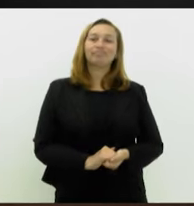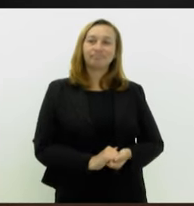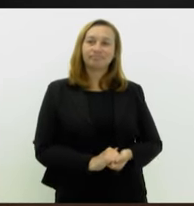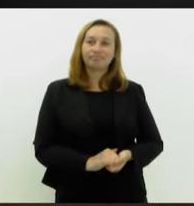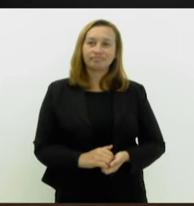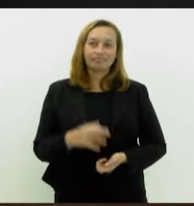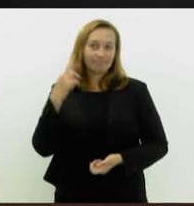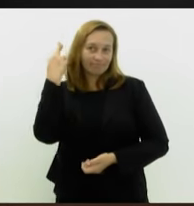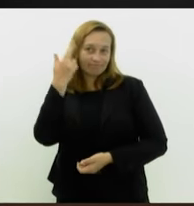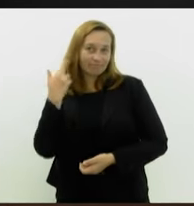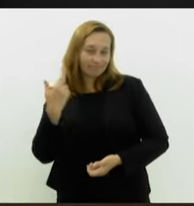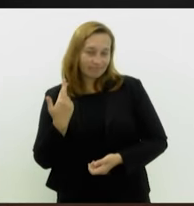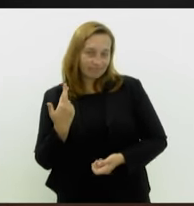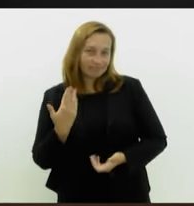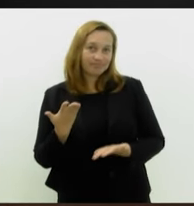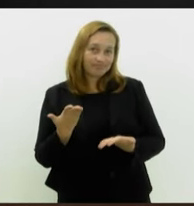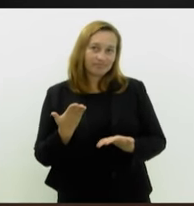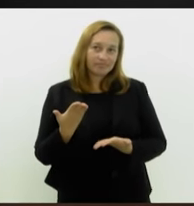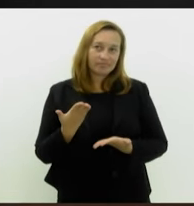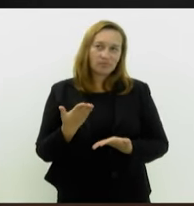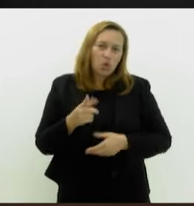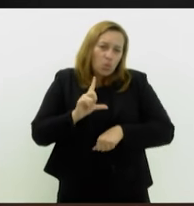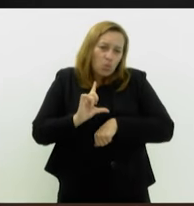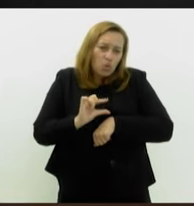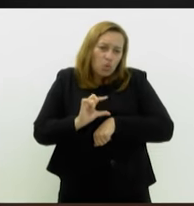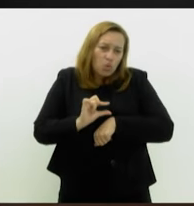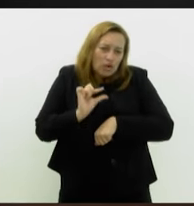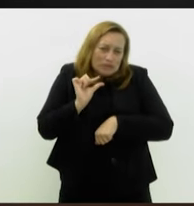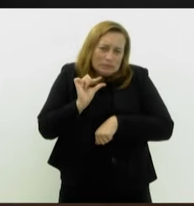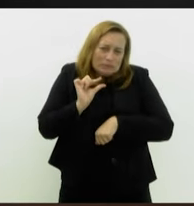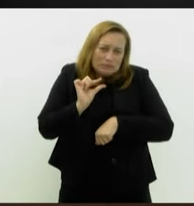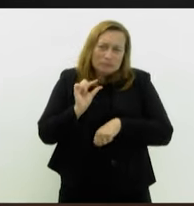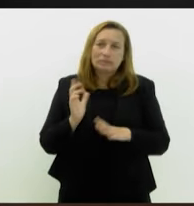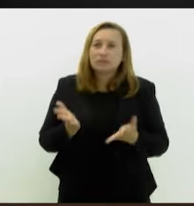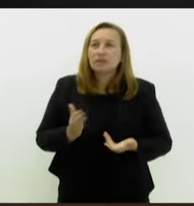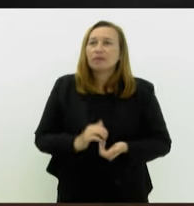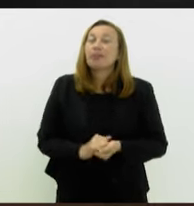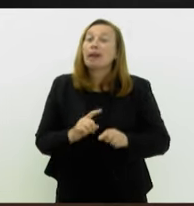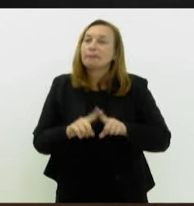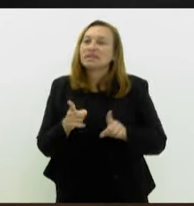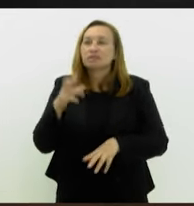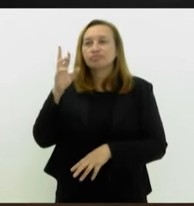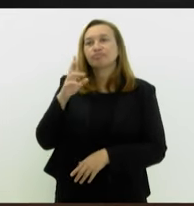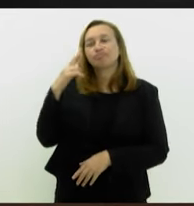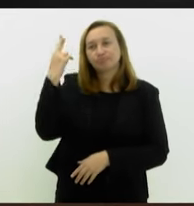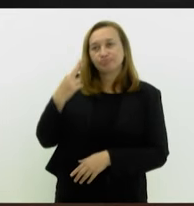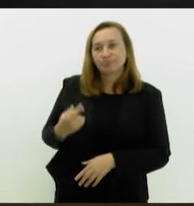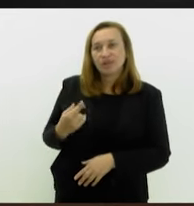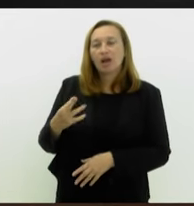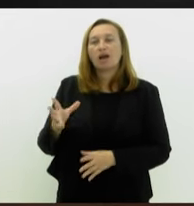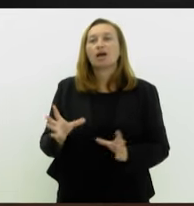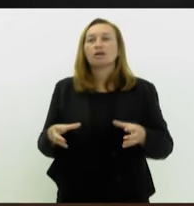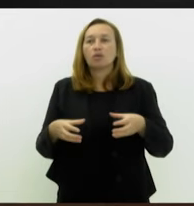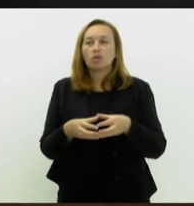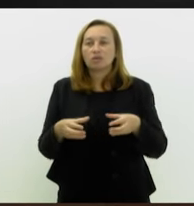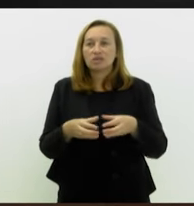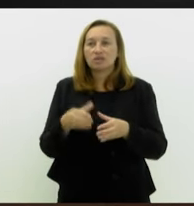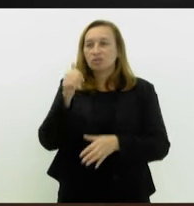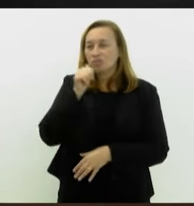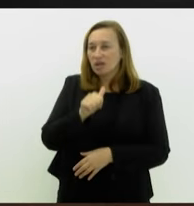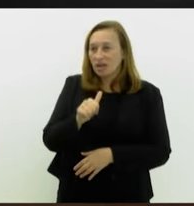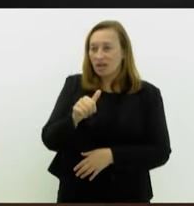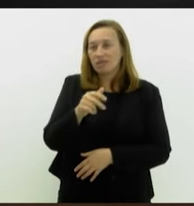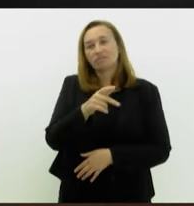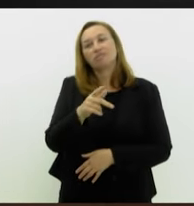Renata vou a gente já tá com horário bem avançado mas a Renata é presidente da Comissão de mulheres dessa casa